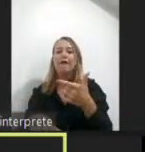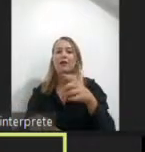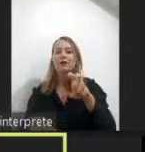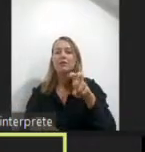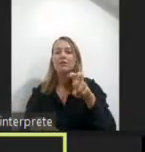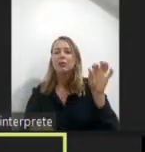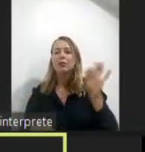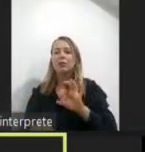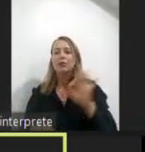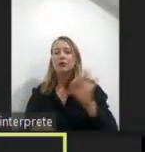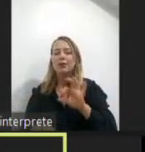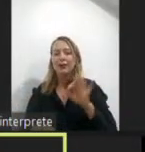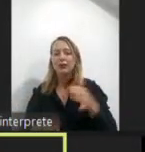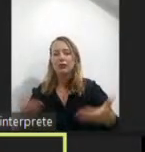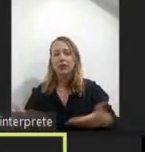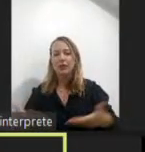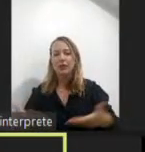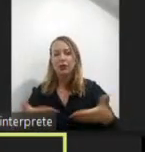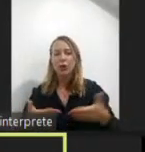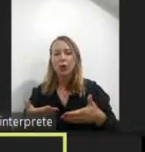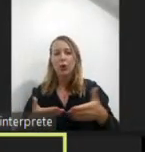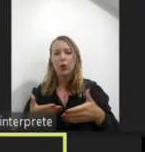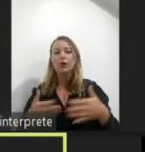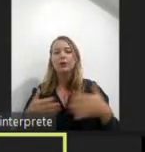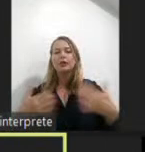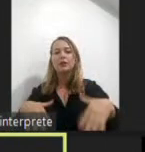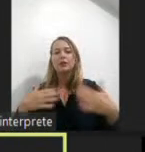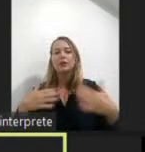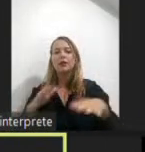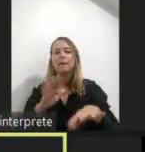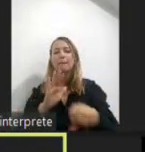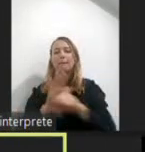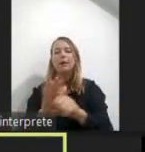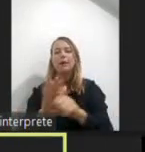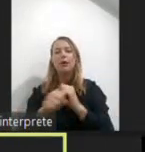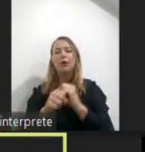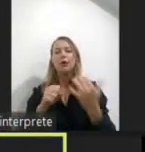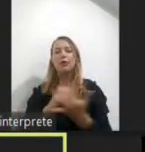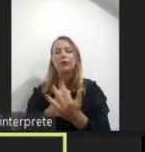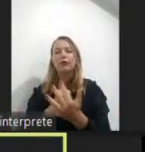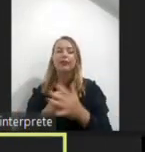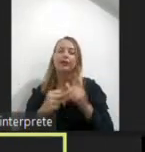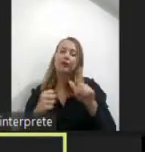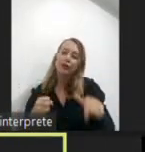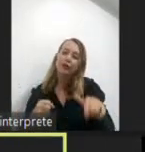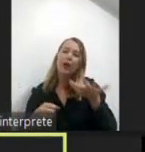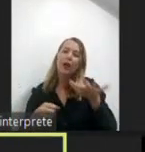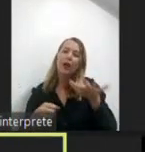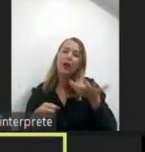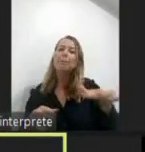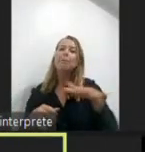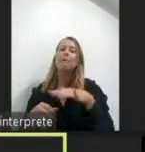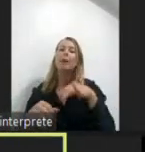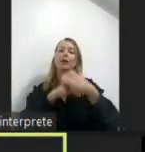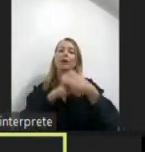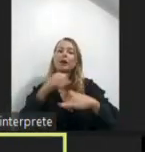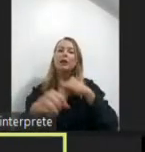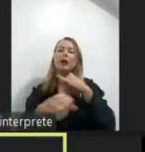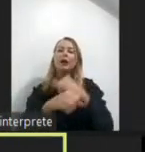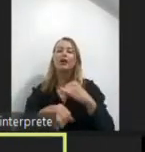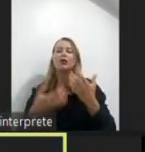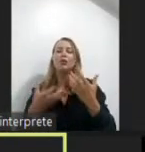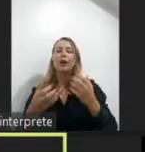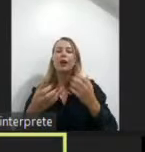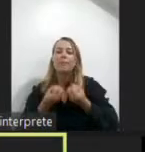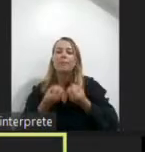Câmara estão suspeitos de Covid. Mas é nesse ambiente virtual que eu quero expressar o